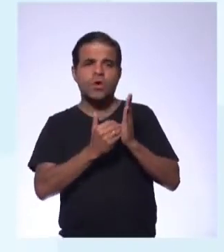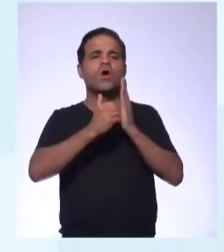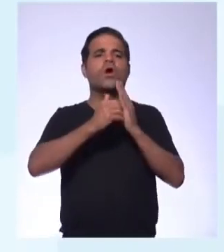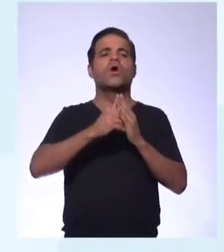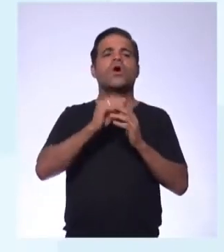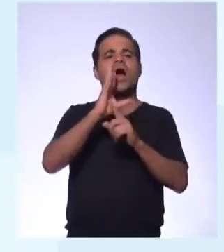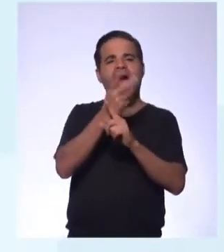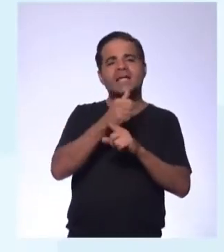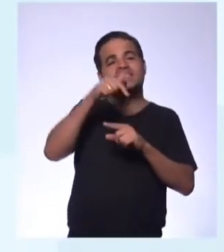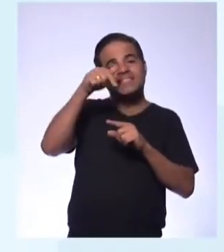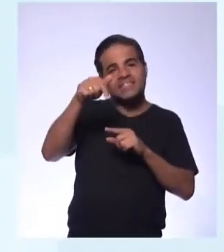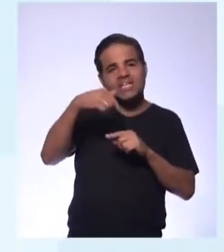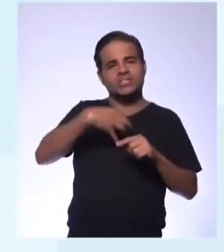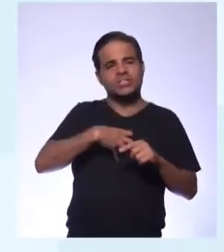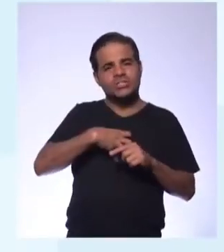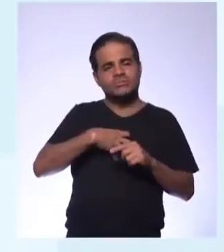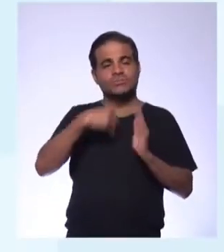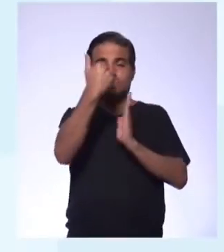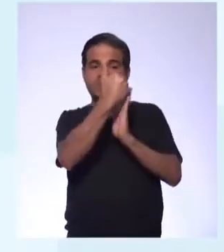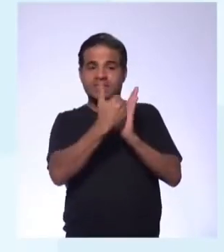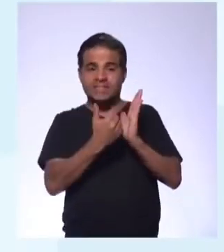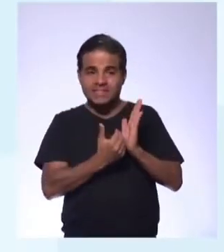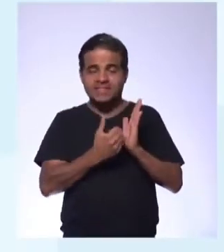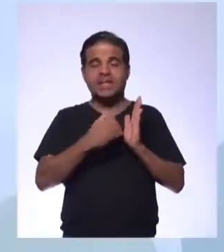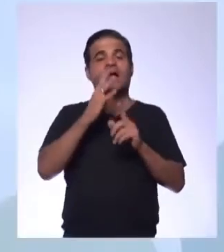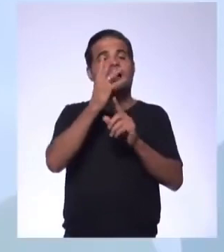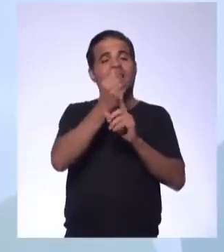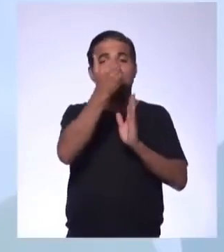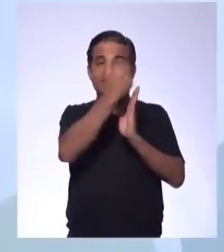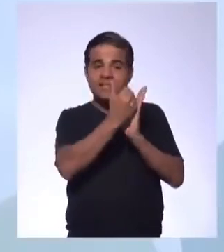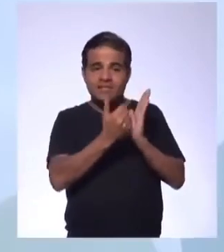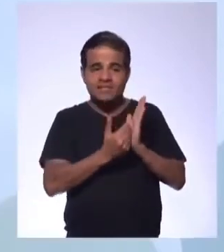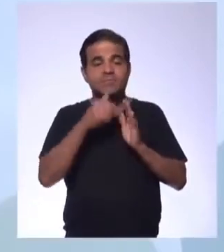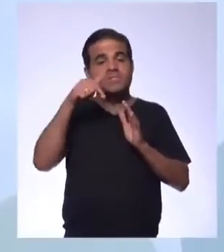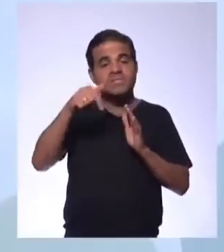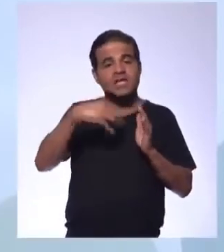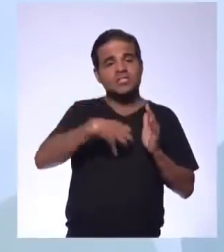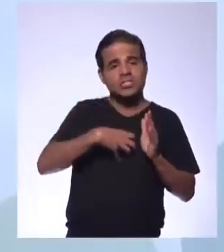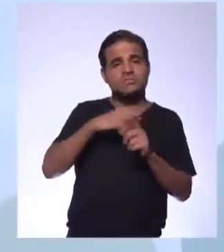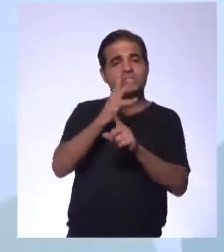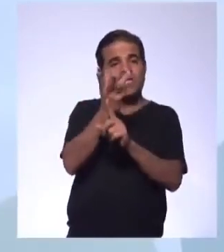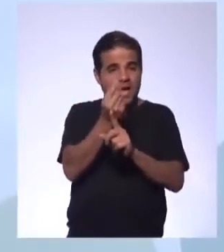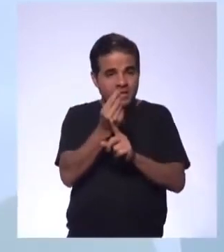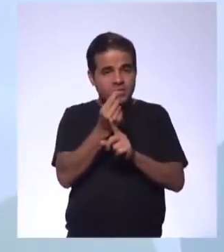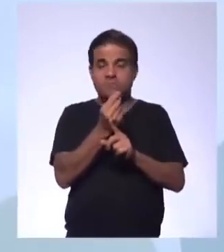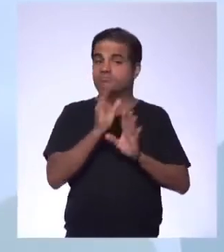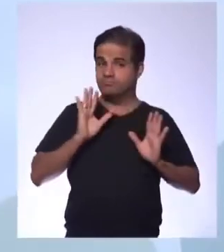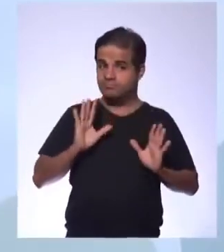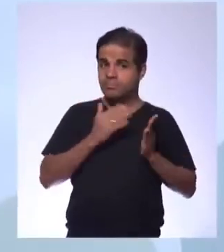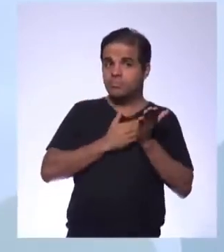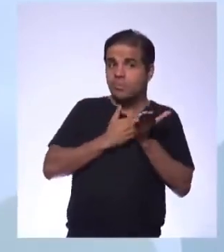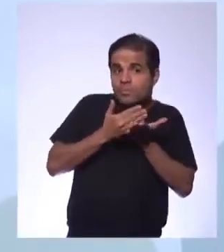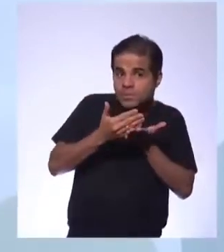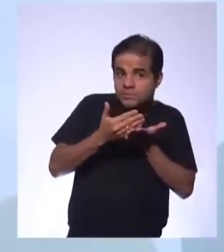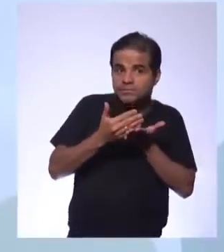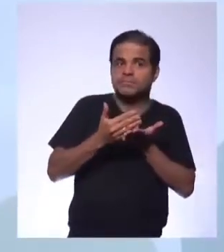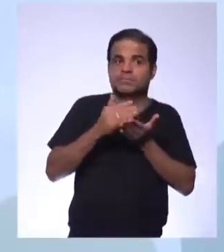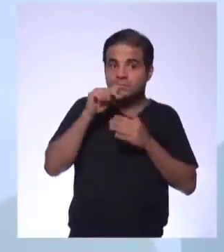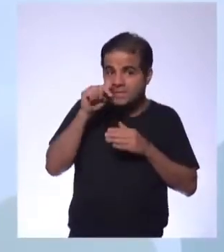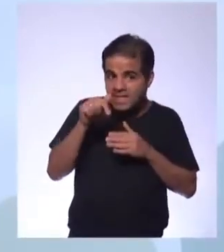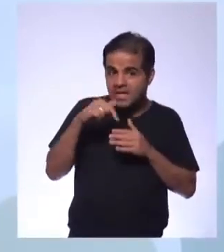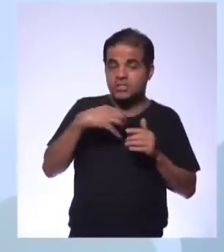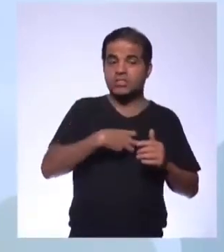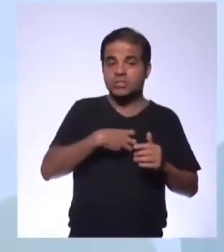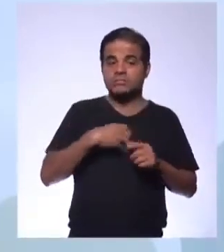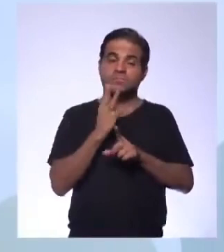nós temos a classificação em 7 tipos de arte. A princípio, tá bom? A princípio, são